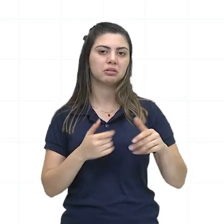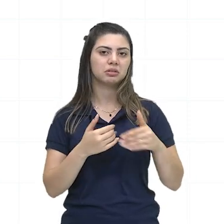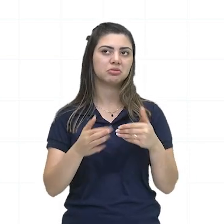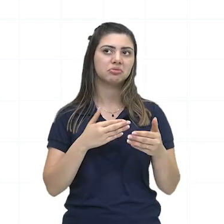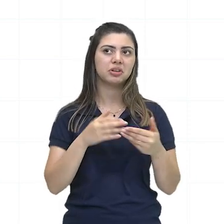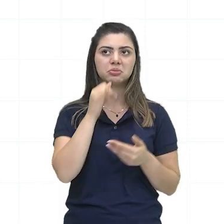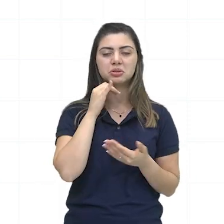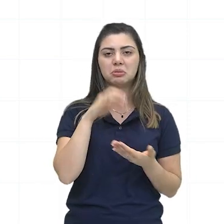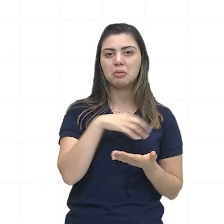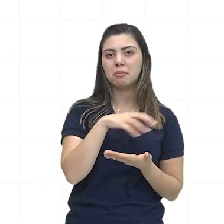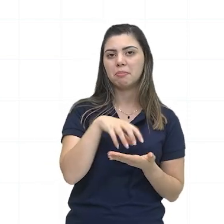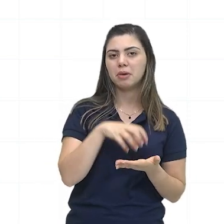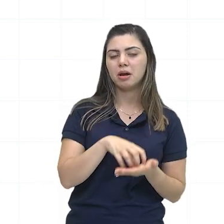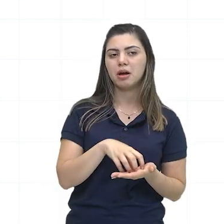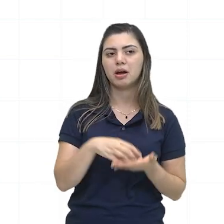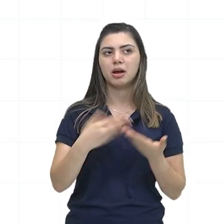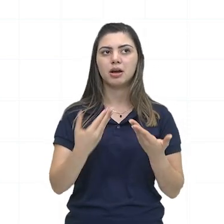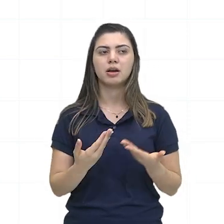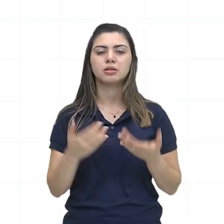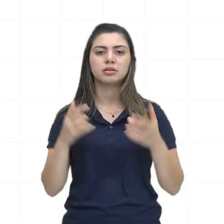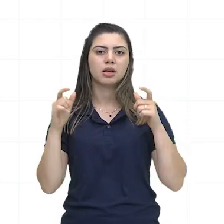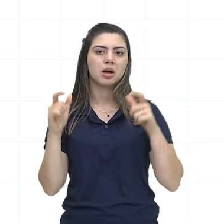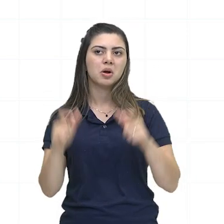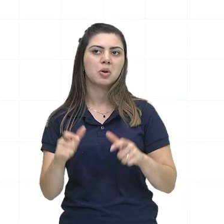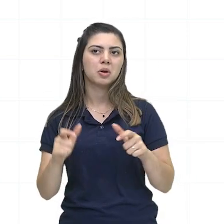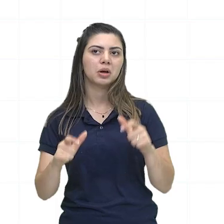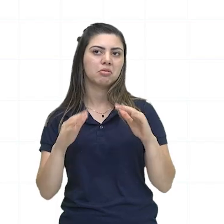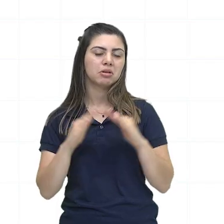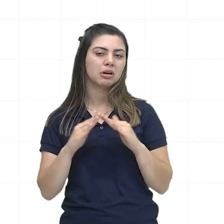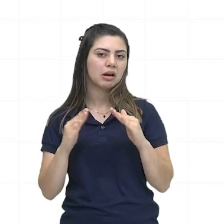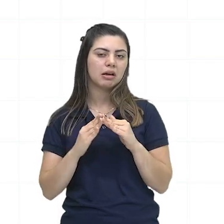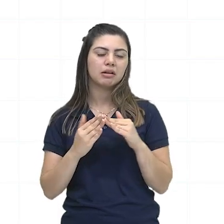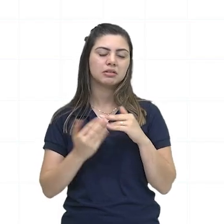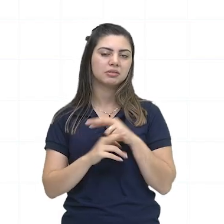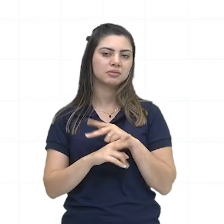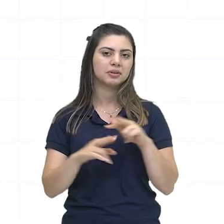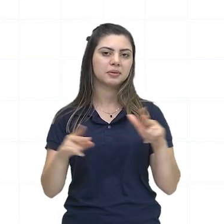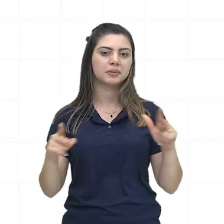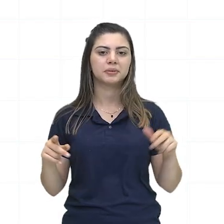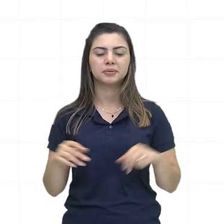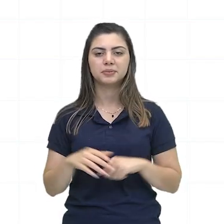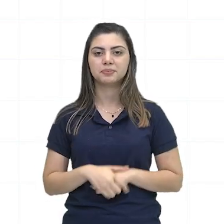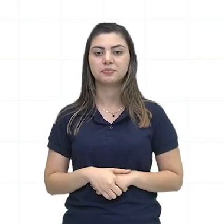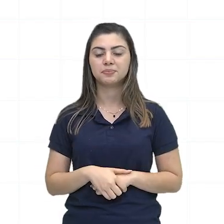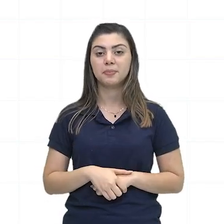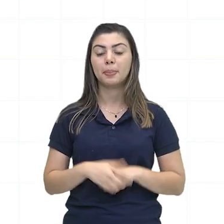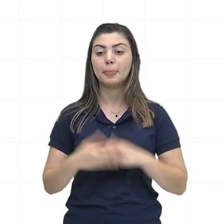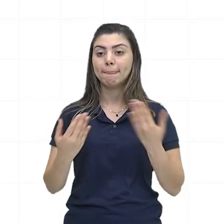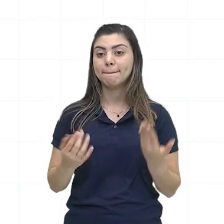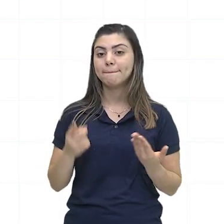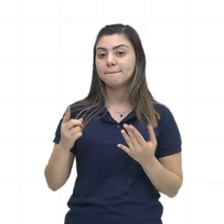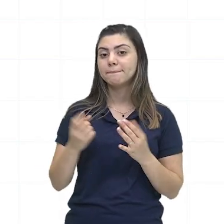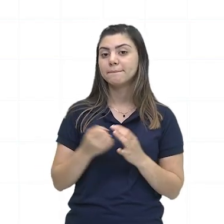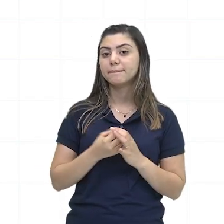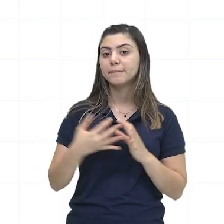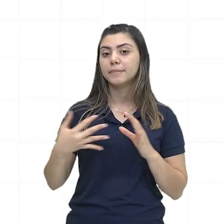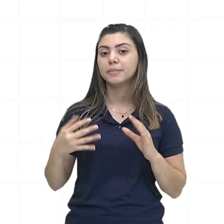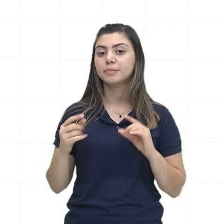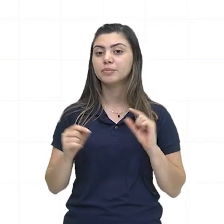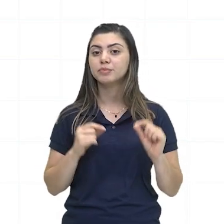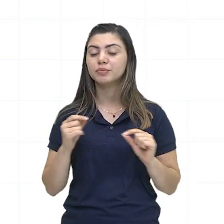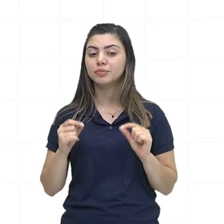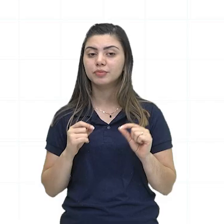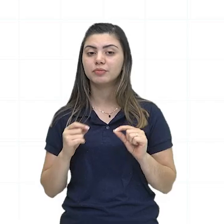numa praça, num clube. E outra característica grandiosa desse tipo de ginástica é